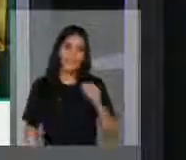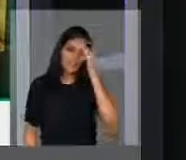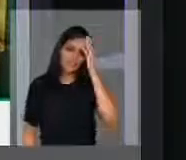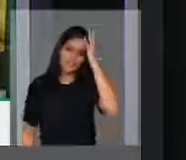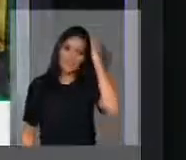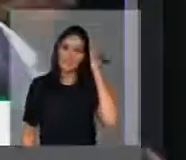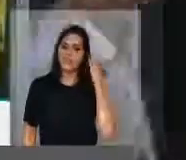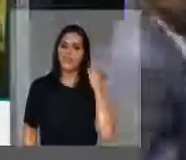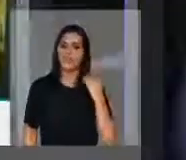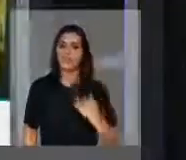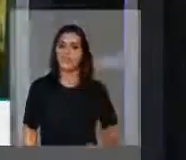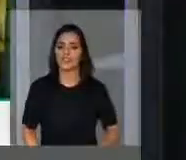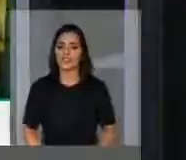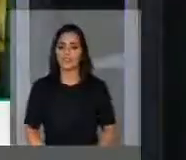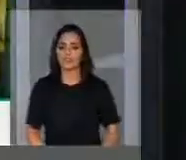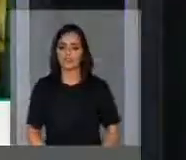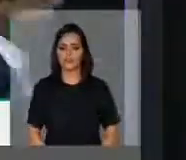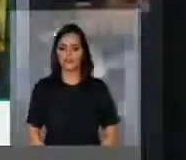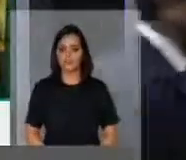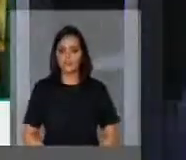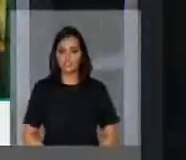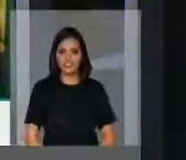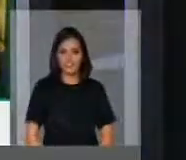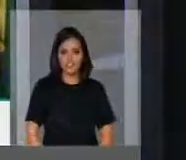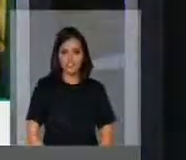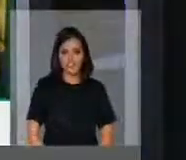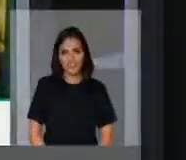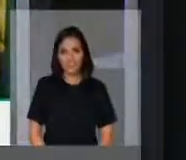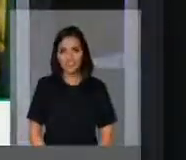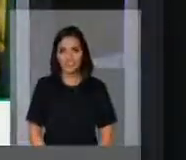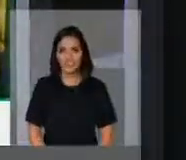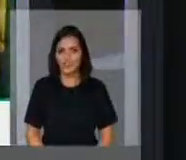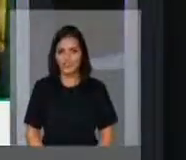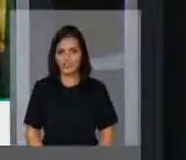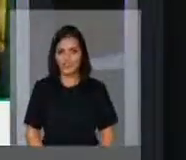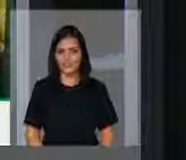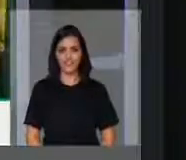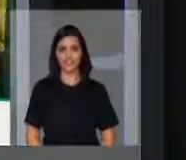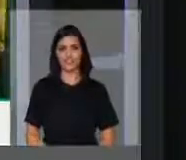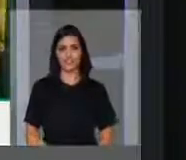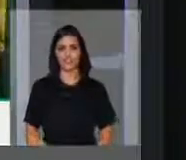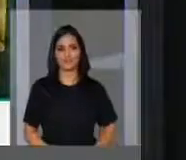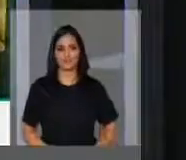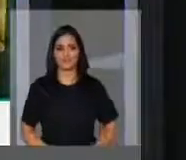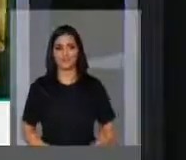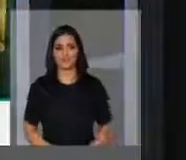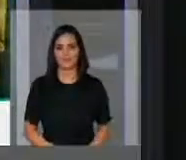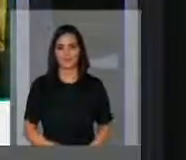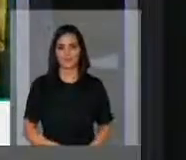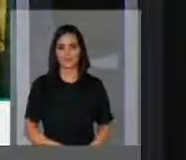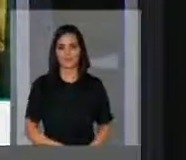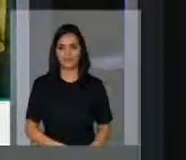sociais, está nos círculos das pessoas, das mais humildes às mais